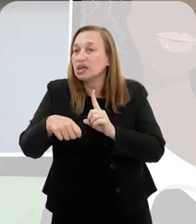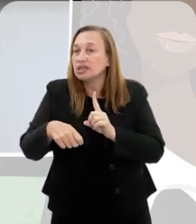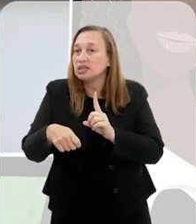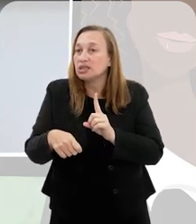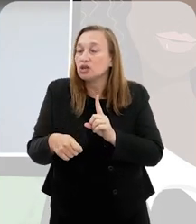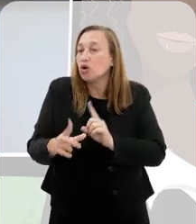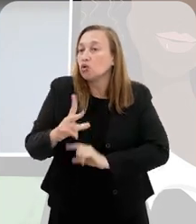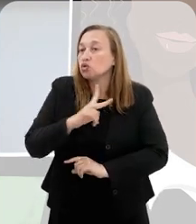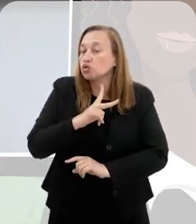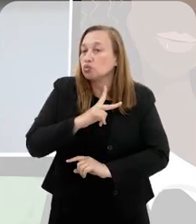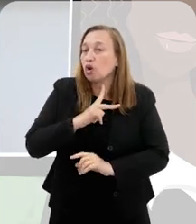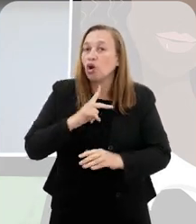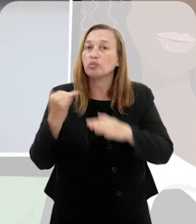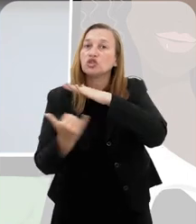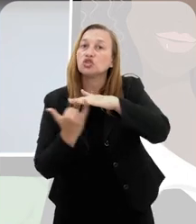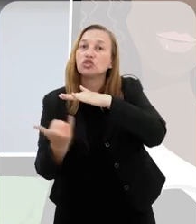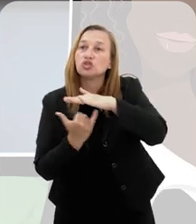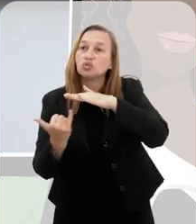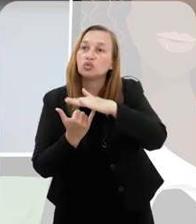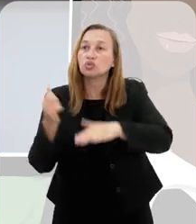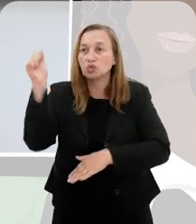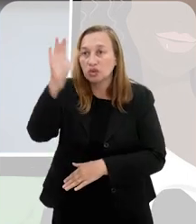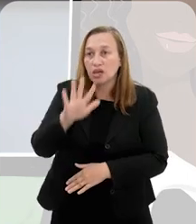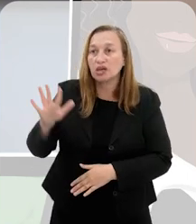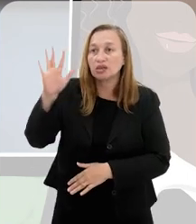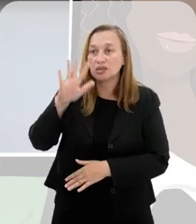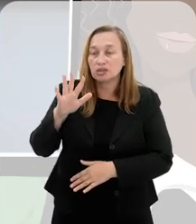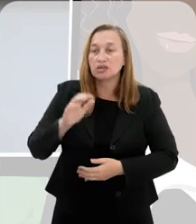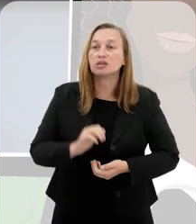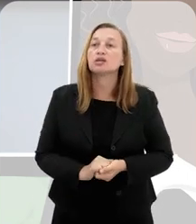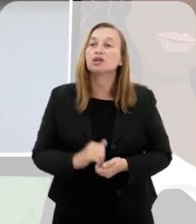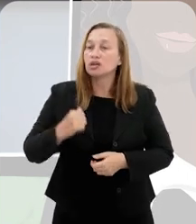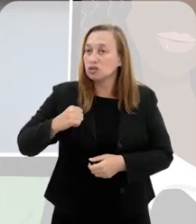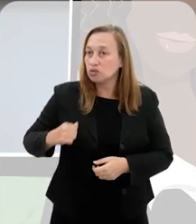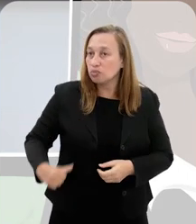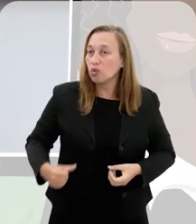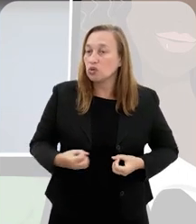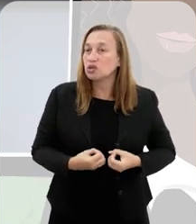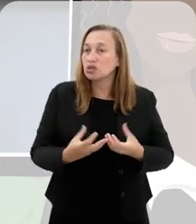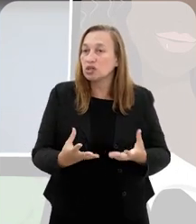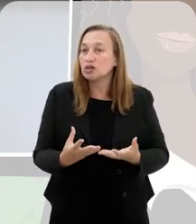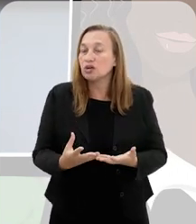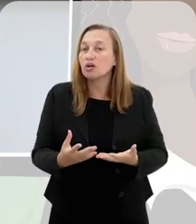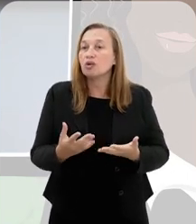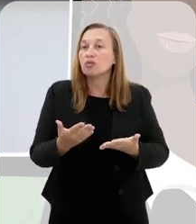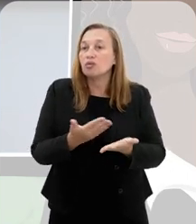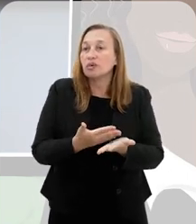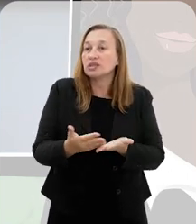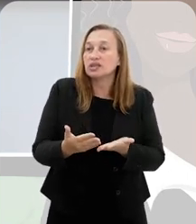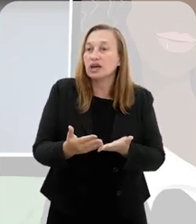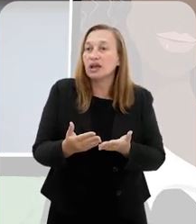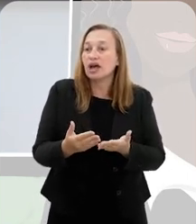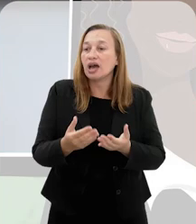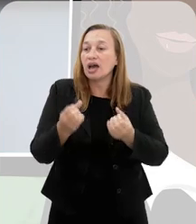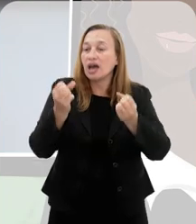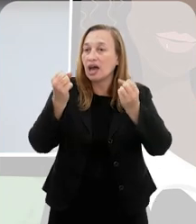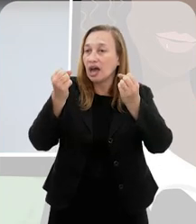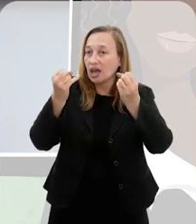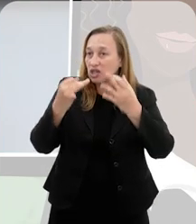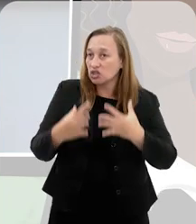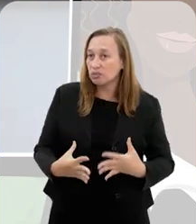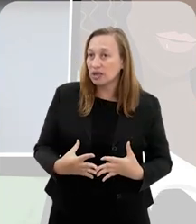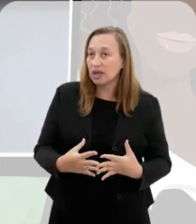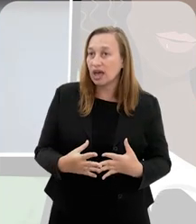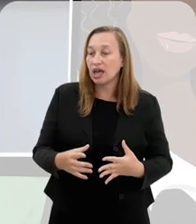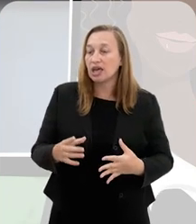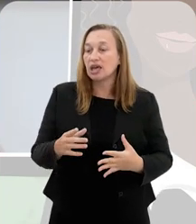poucos meses quando os próprios institutos nacionais de concessão de bolsas começaram a